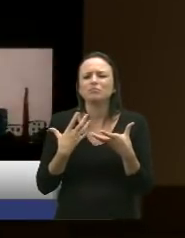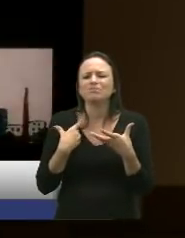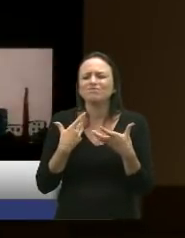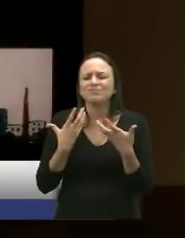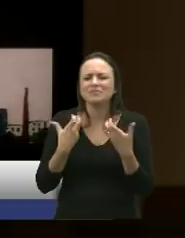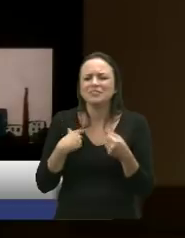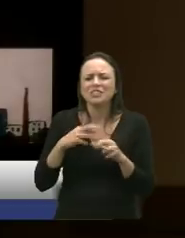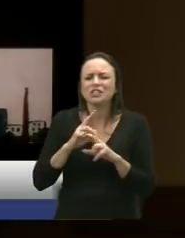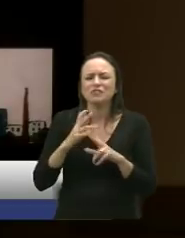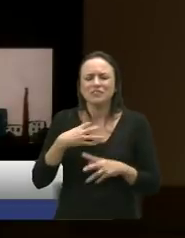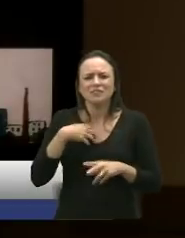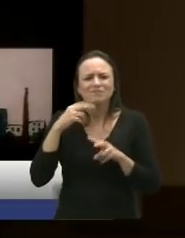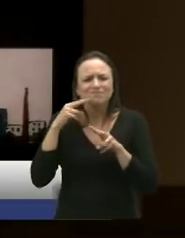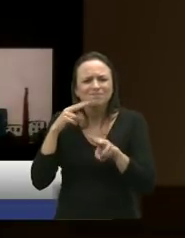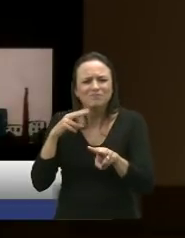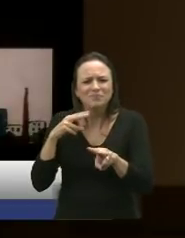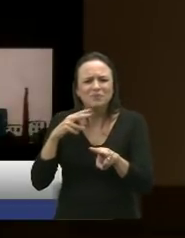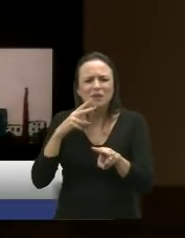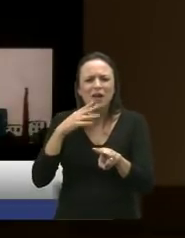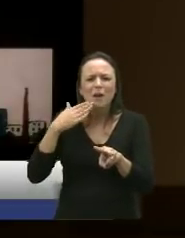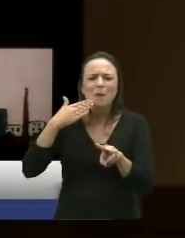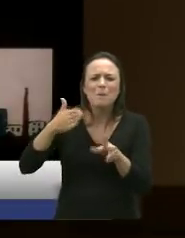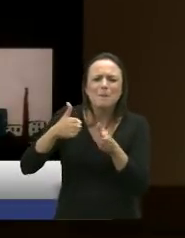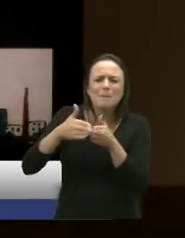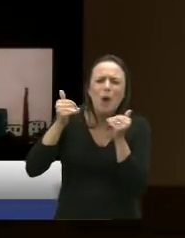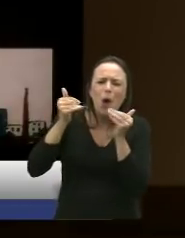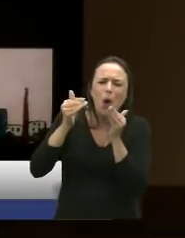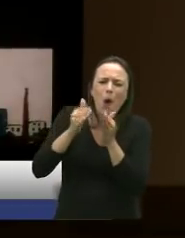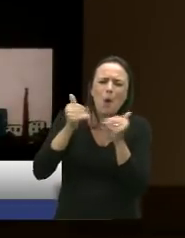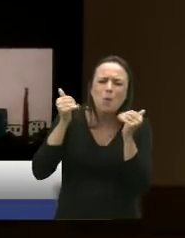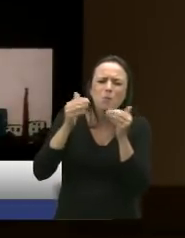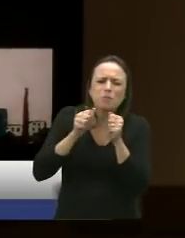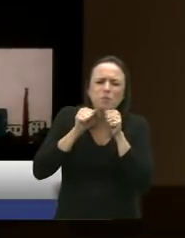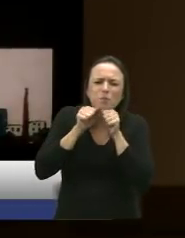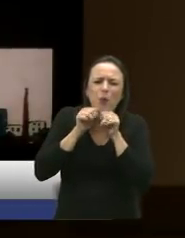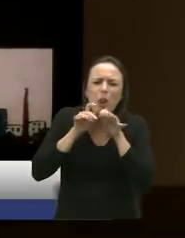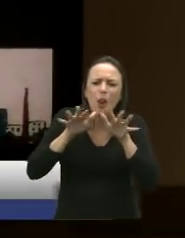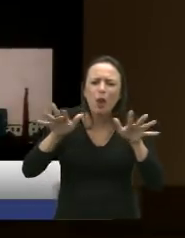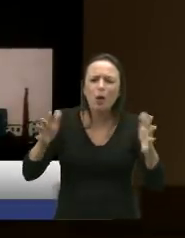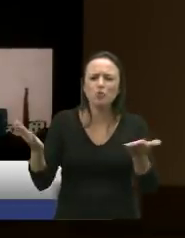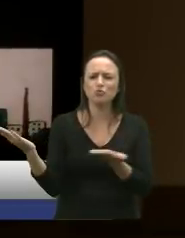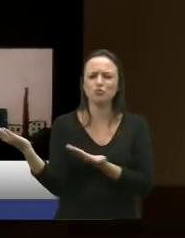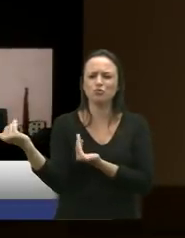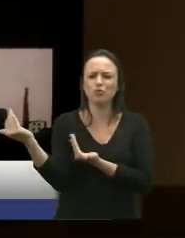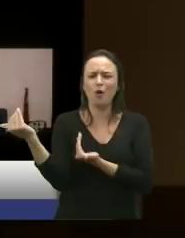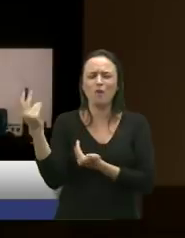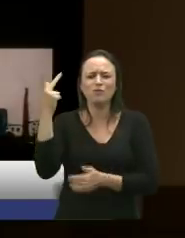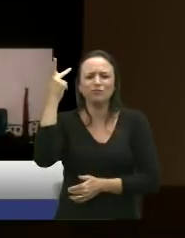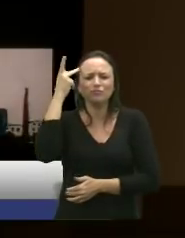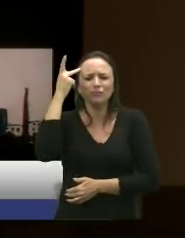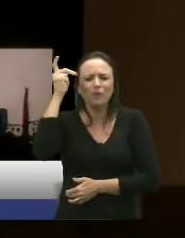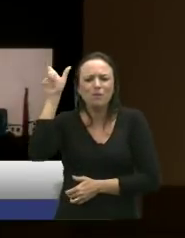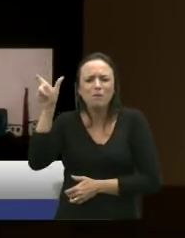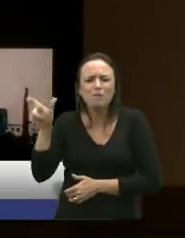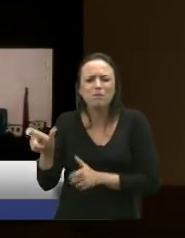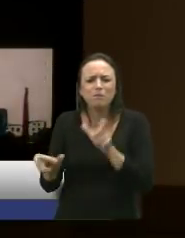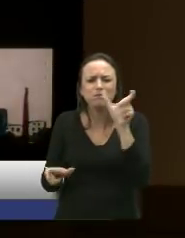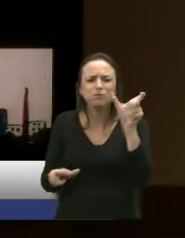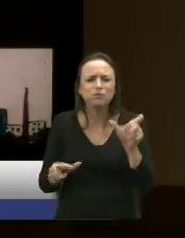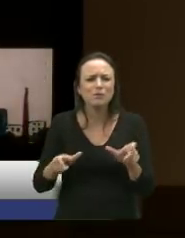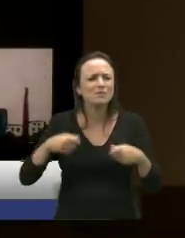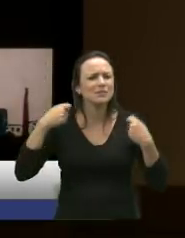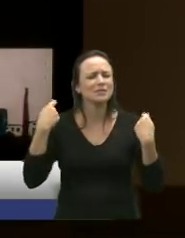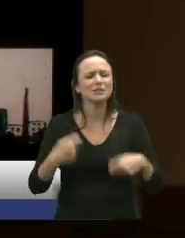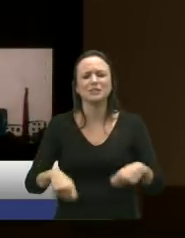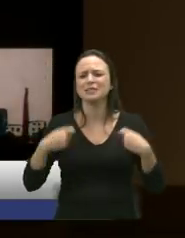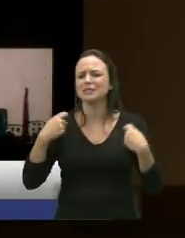indiferente ao veemente apelo que acaba de ser lançado aos jovens paulistas. É de uma necessidade imperiosíssima que